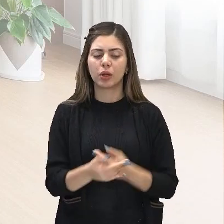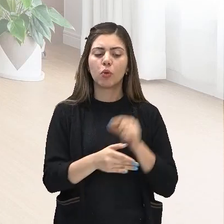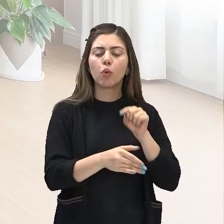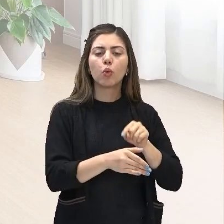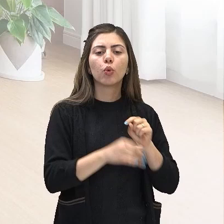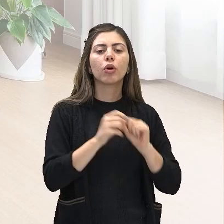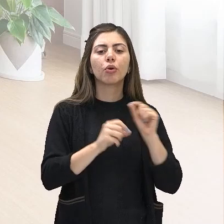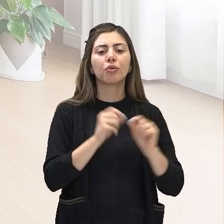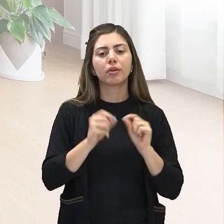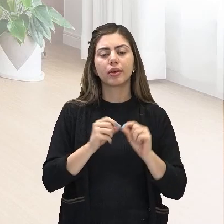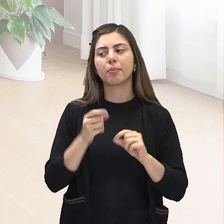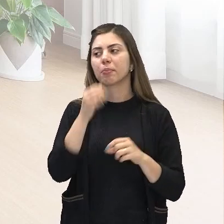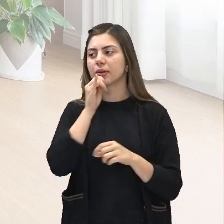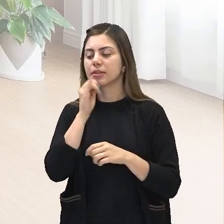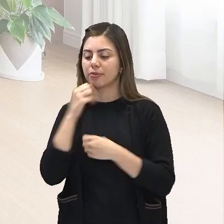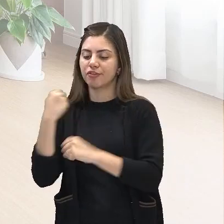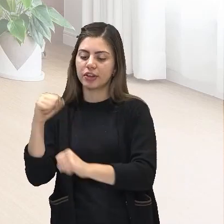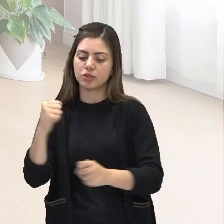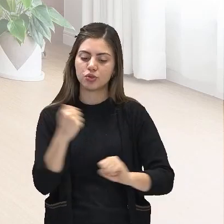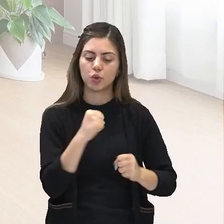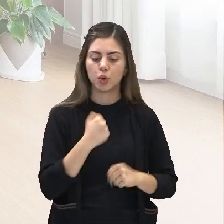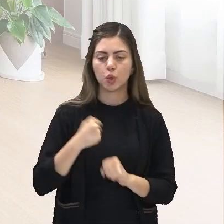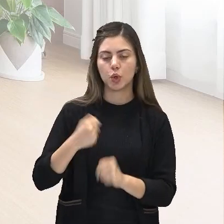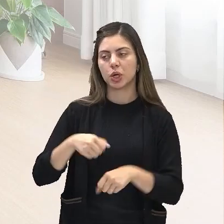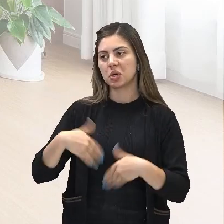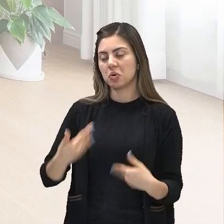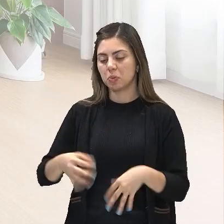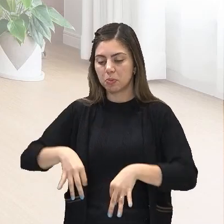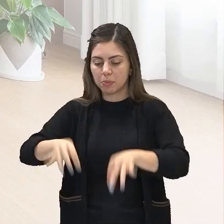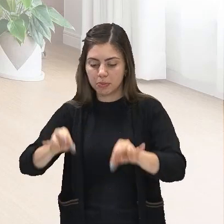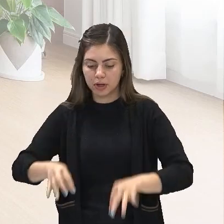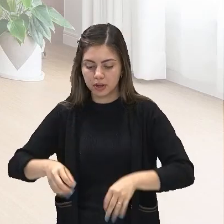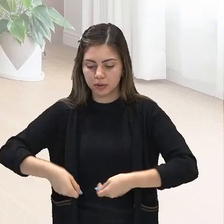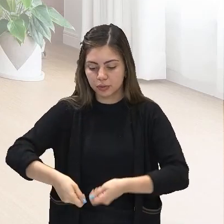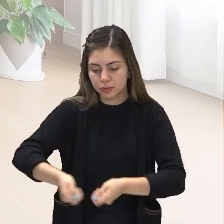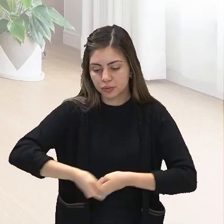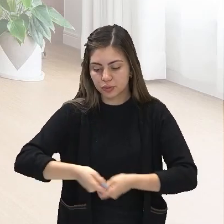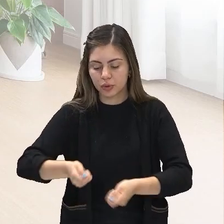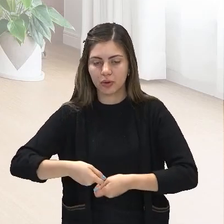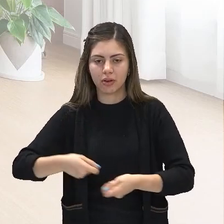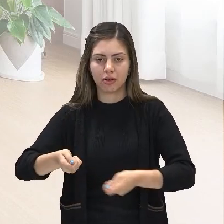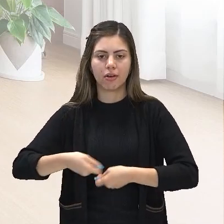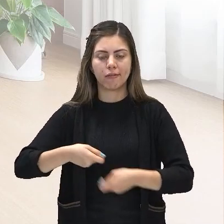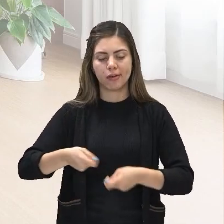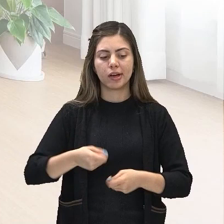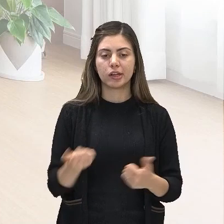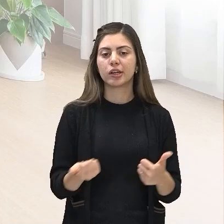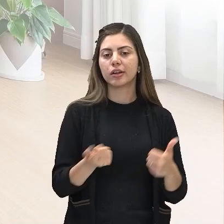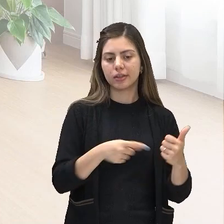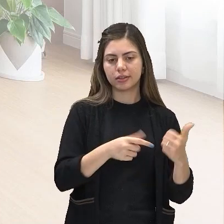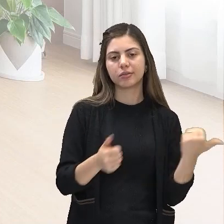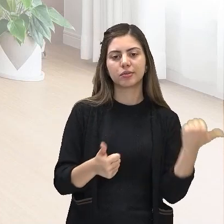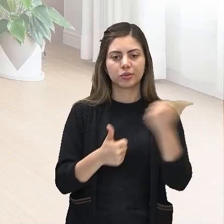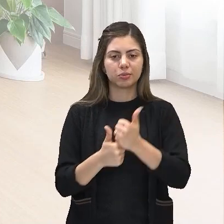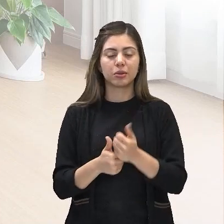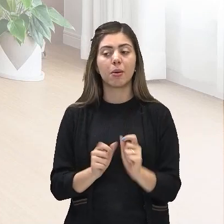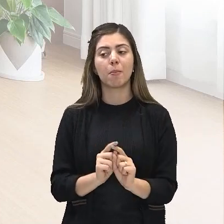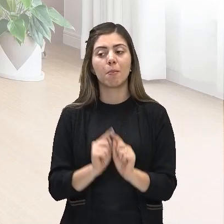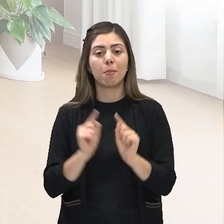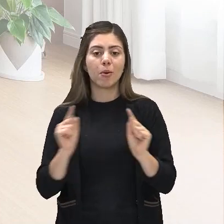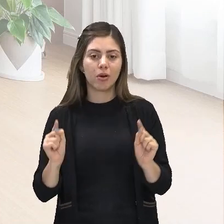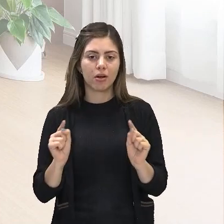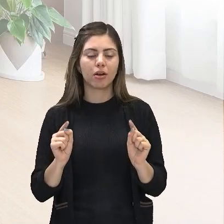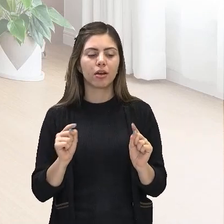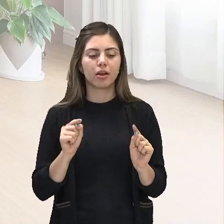vai substituir ali uma vassoura, aquele pano molhado que você vai passar, que não consome nada de energia. Mas, dada aí a praticidade,